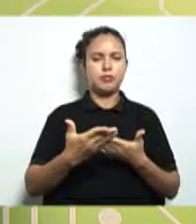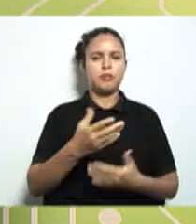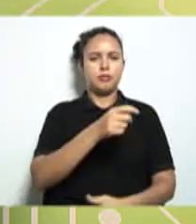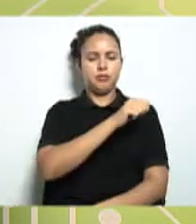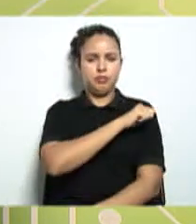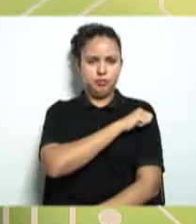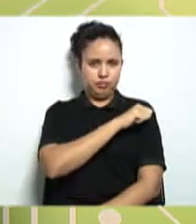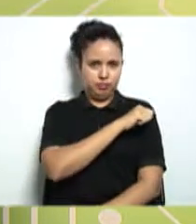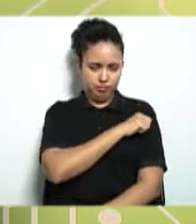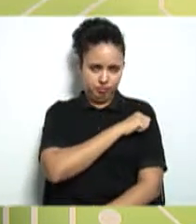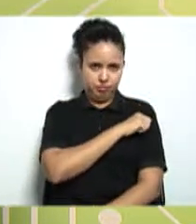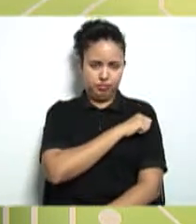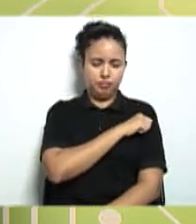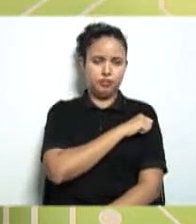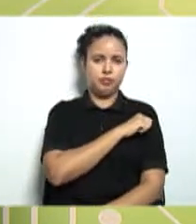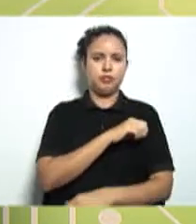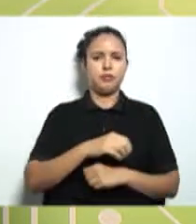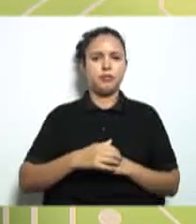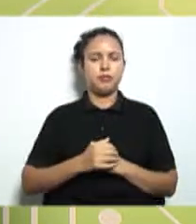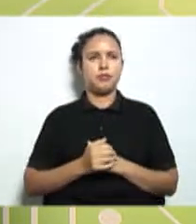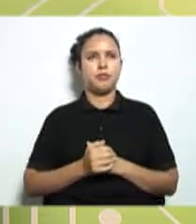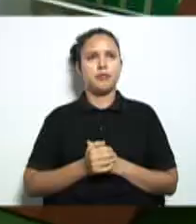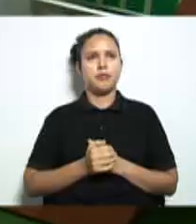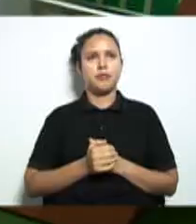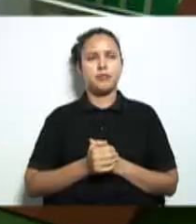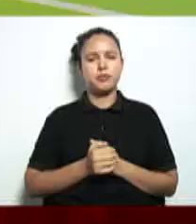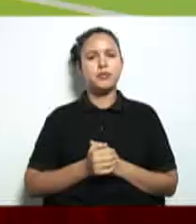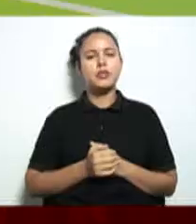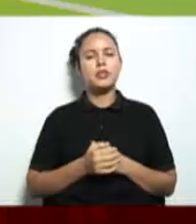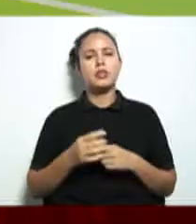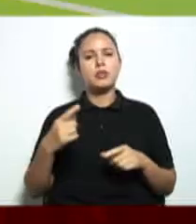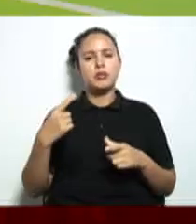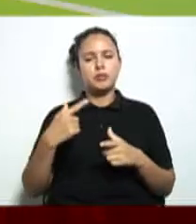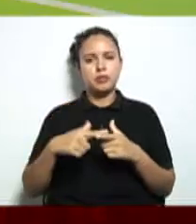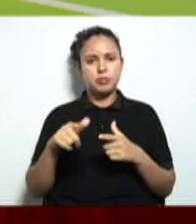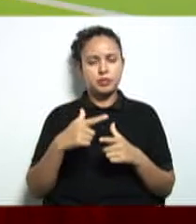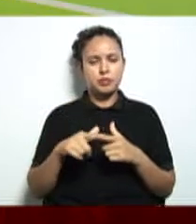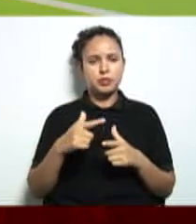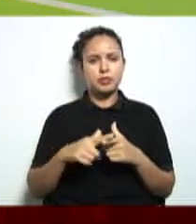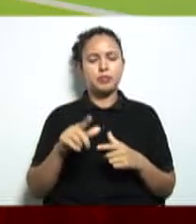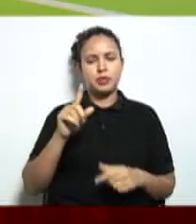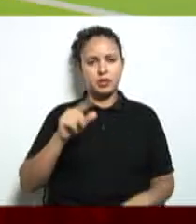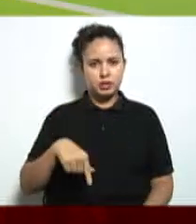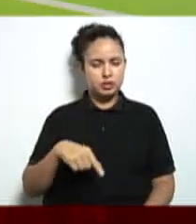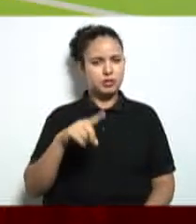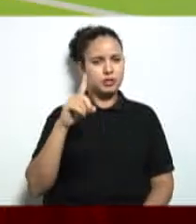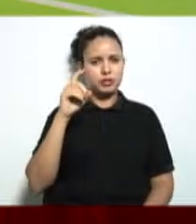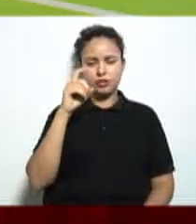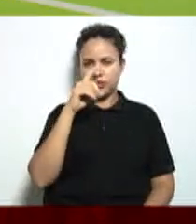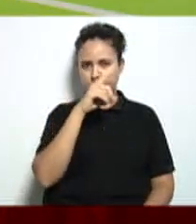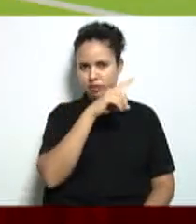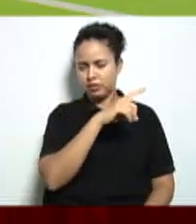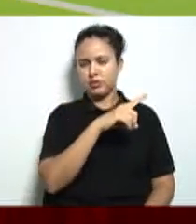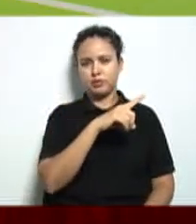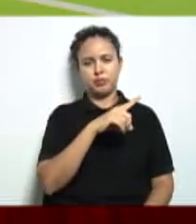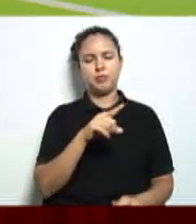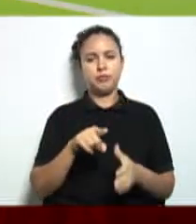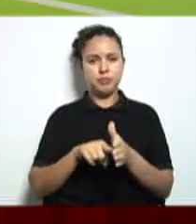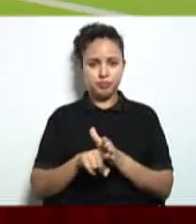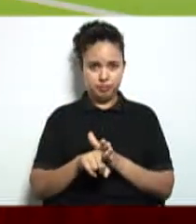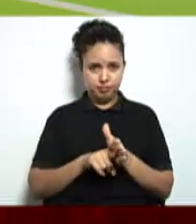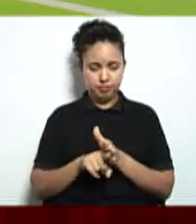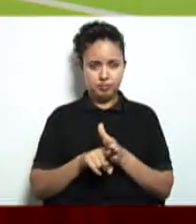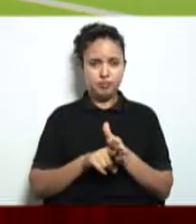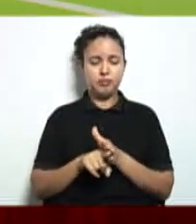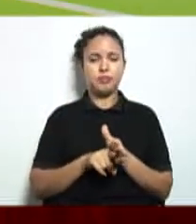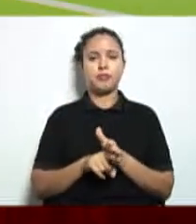demais alunos. Até porque, professora, o problema é um dos elementos mais difíceis da pesquisa, né? A